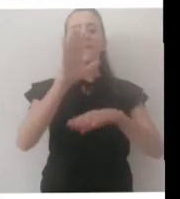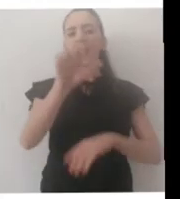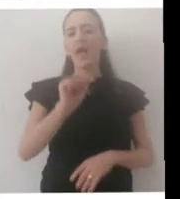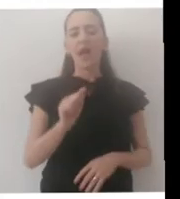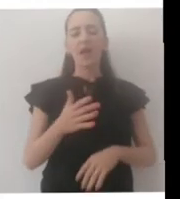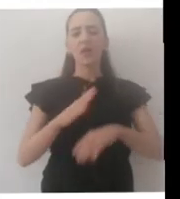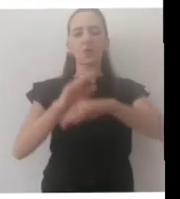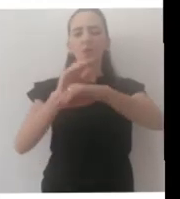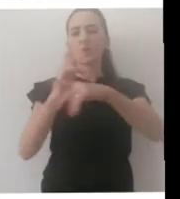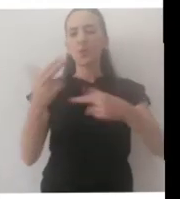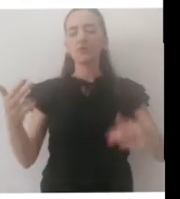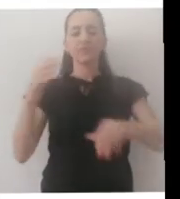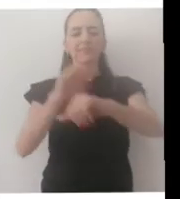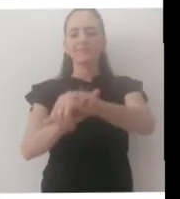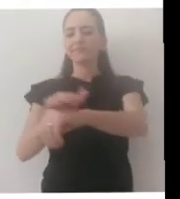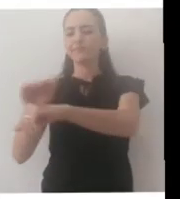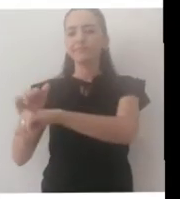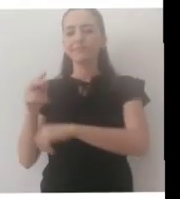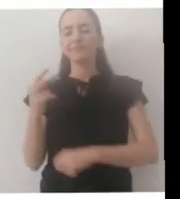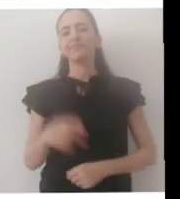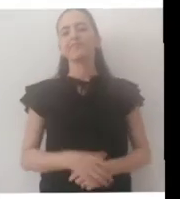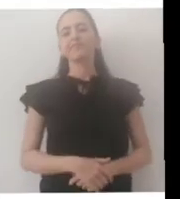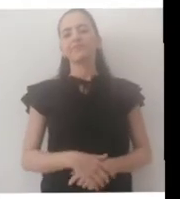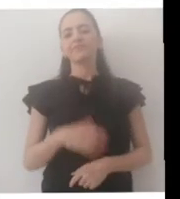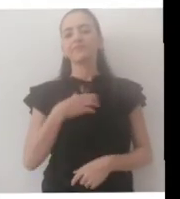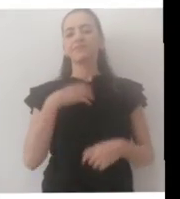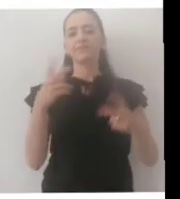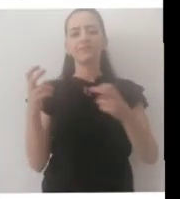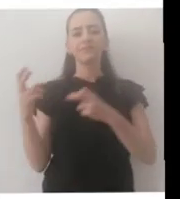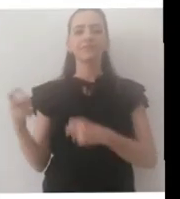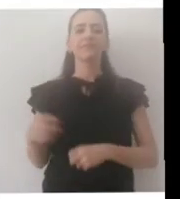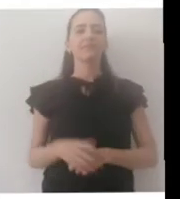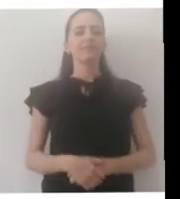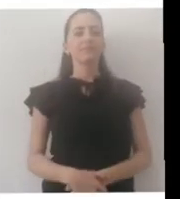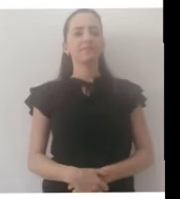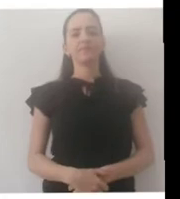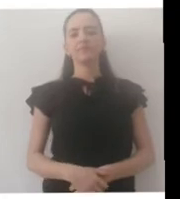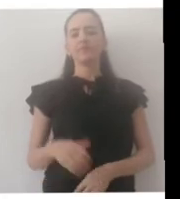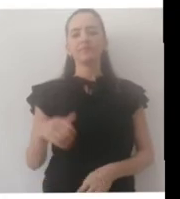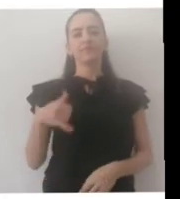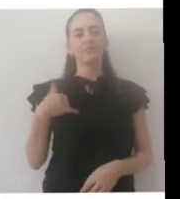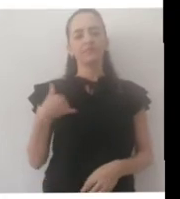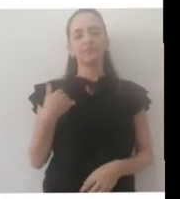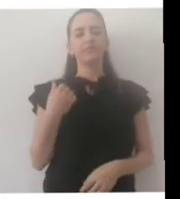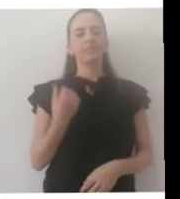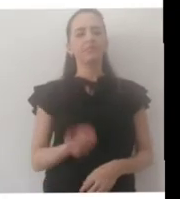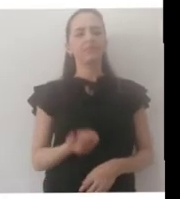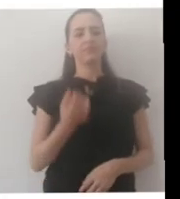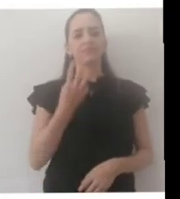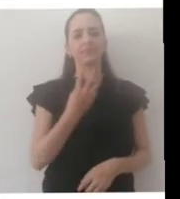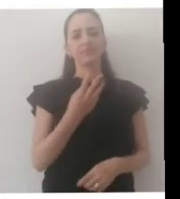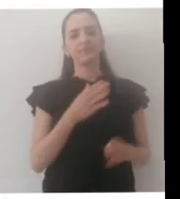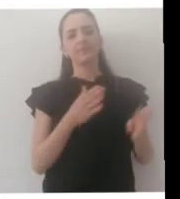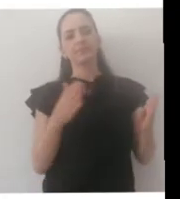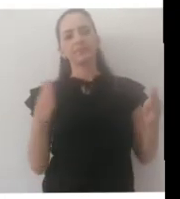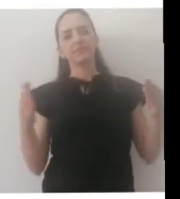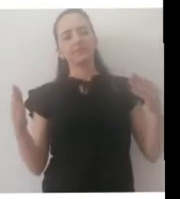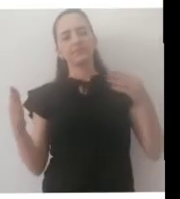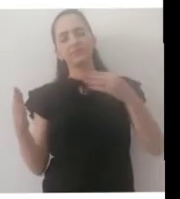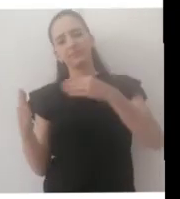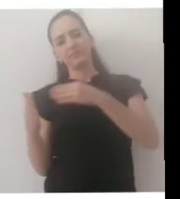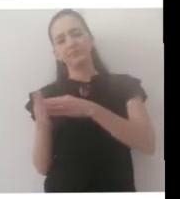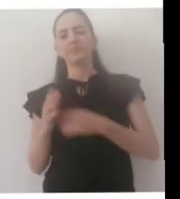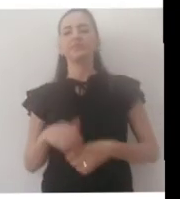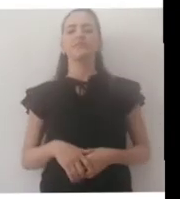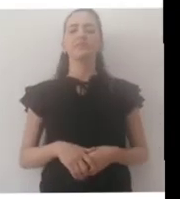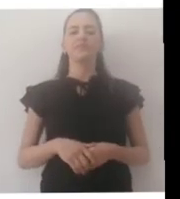nas coisas de maneira concreta ajuda nesse processo de abstração. Aqui é um processo gradual, né? De 0 a 3